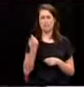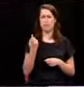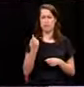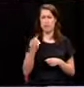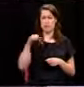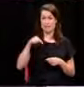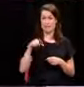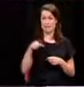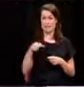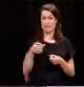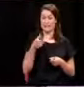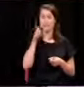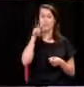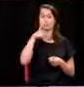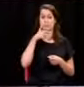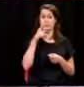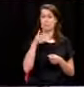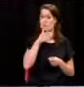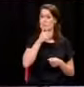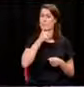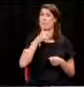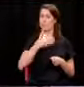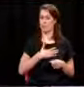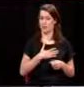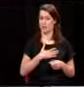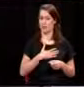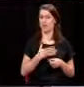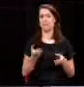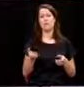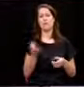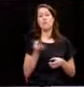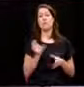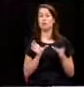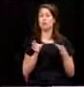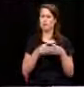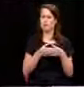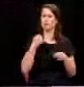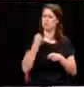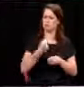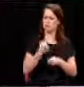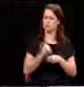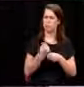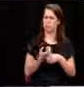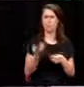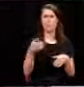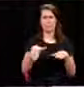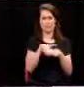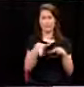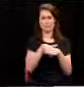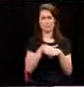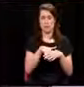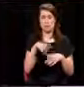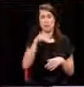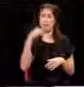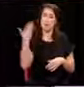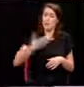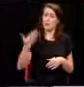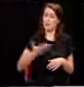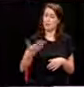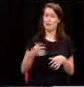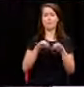linha Benfica. Como disseste muito bem, é uma comunidade bastante ativa e que também tem direito a utilizar o serviço, como qualquer